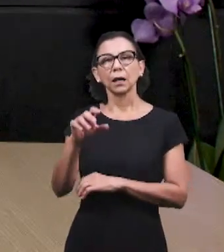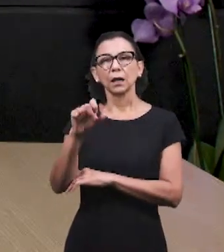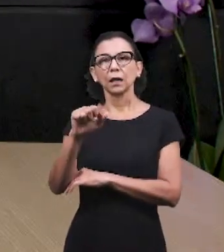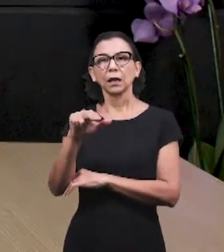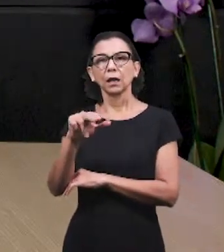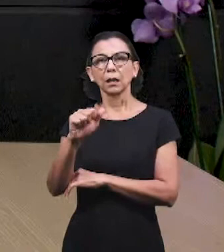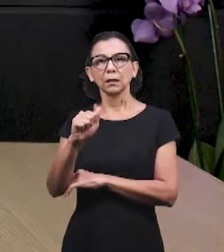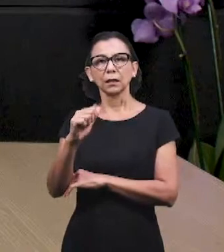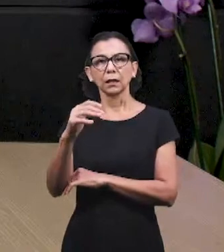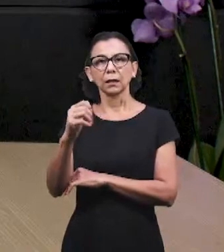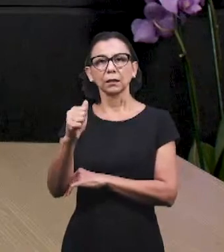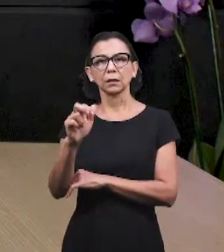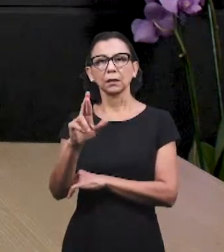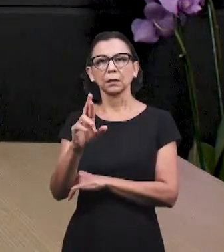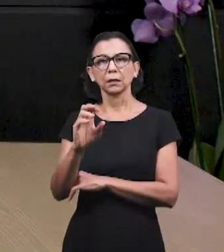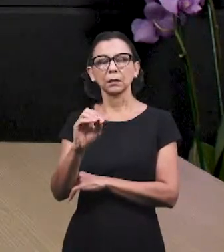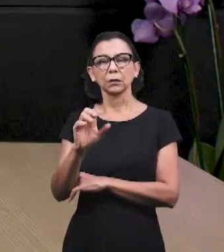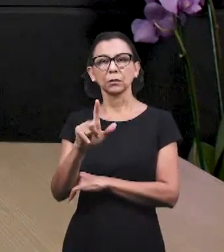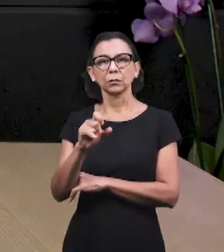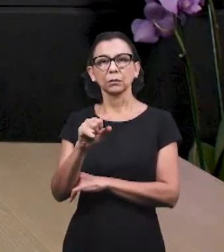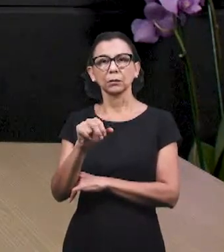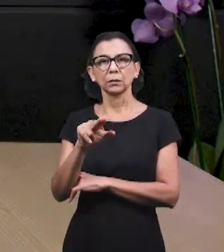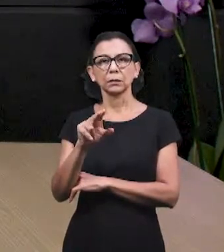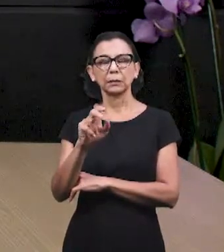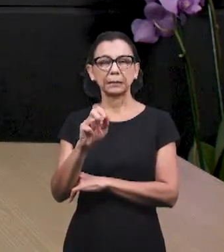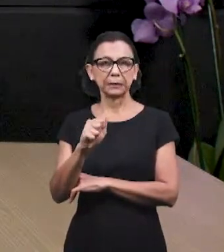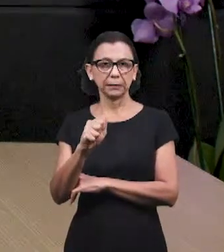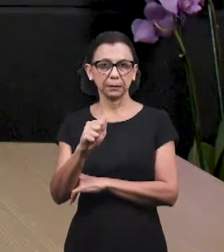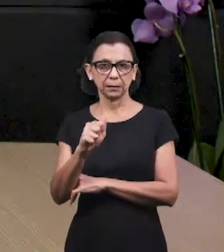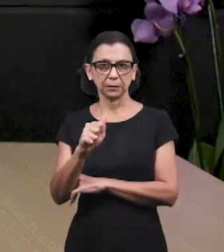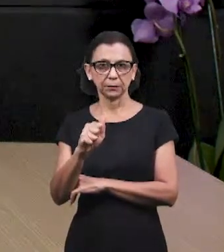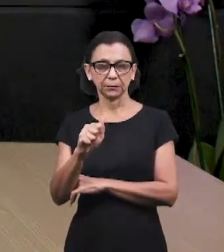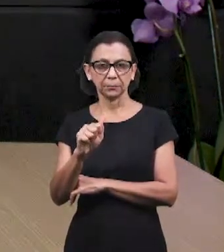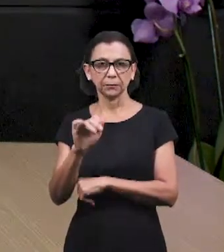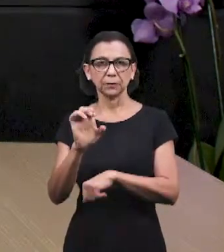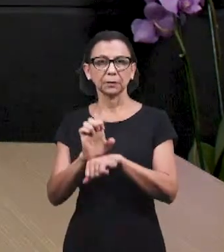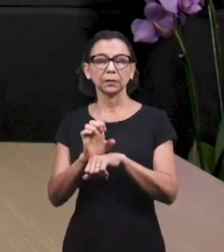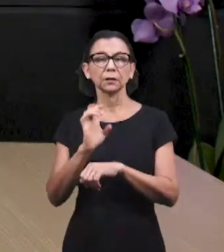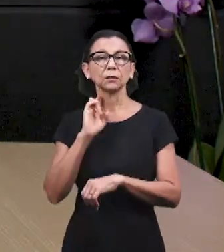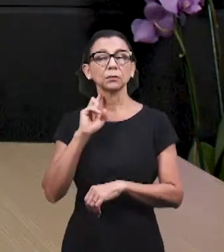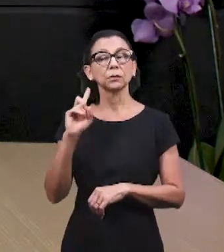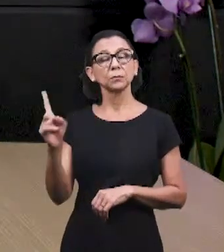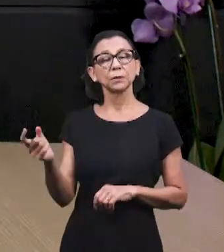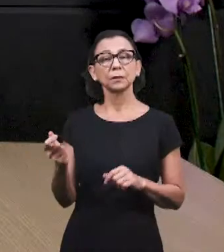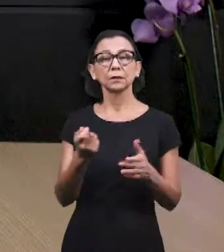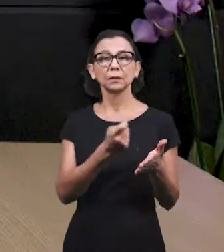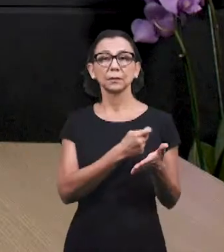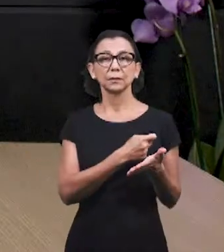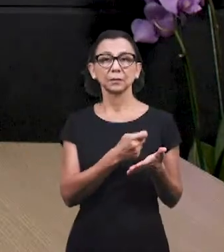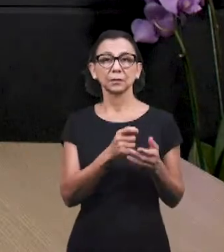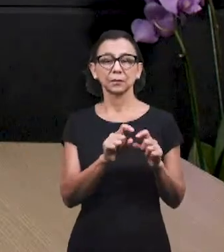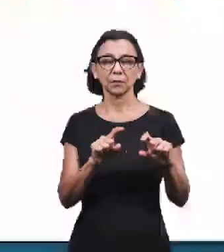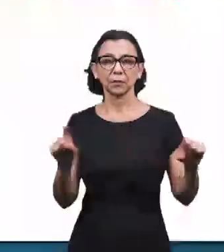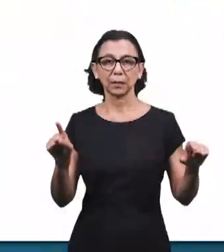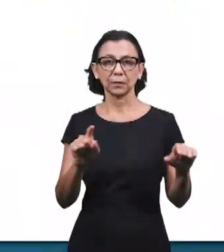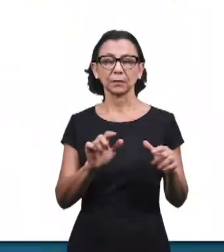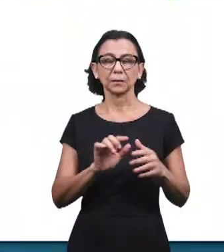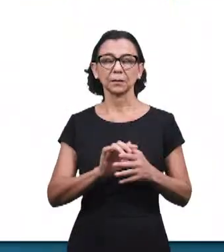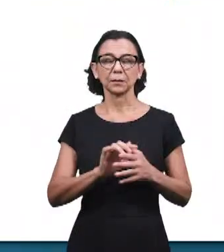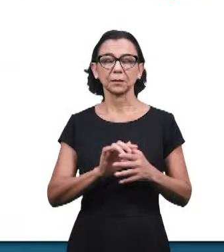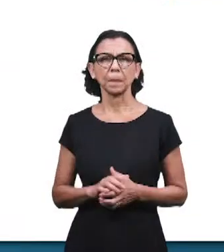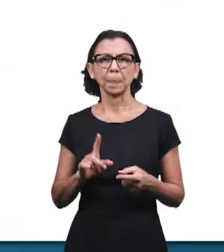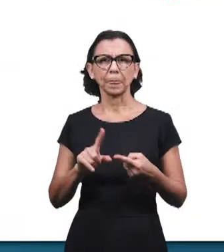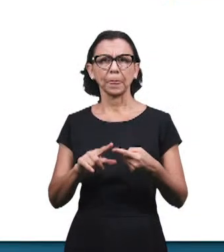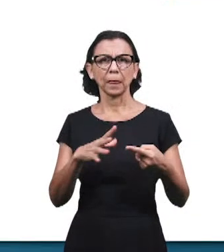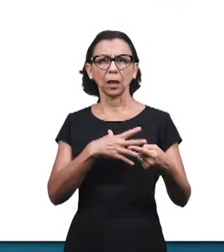pertence à nossa igreja em Araxá, no estado de Minas Gerais. E ela escreveu algo maravilhoso. Ela escreveu dizendo assim: o